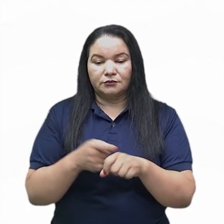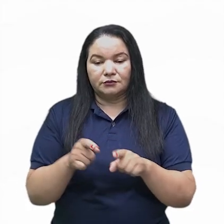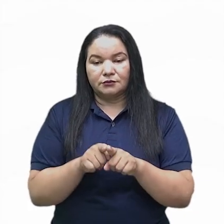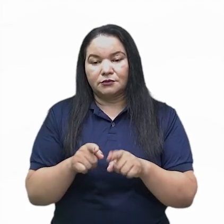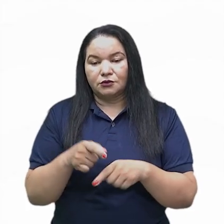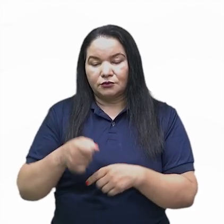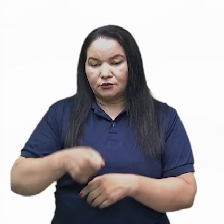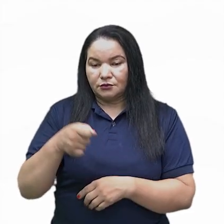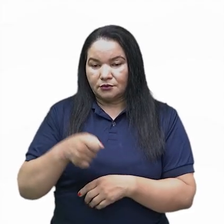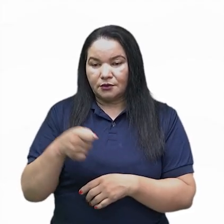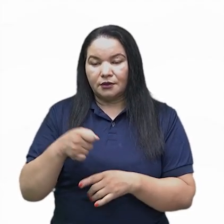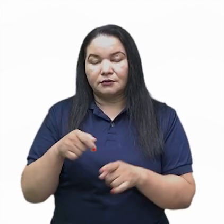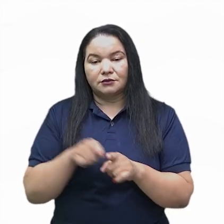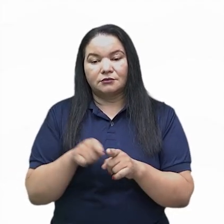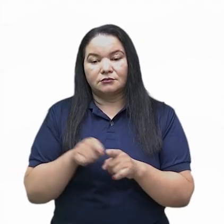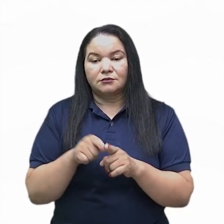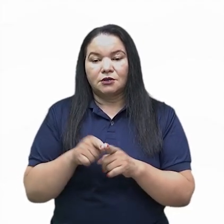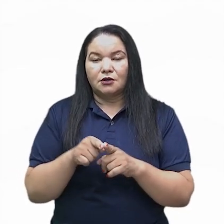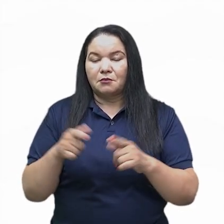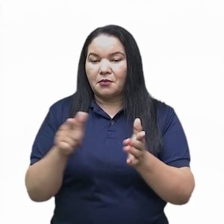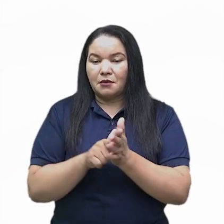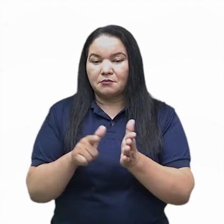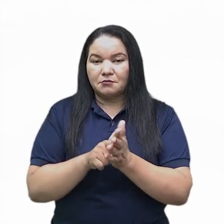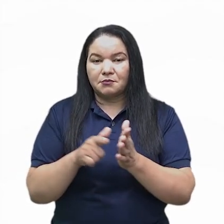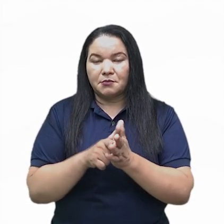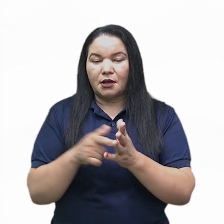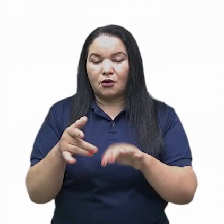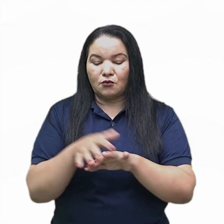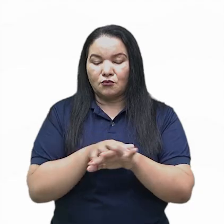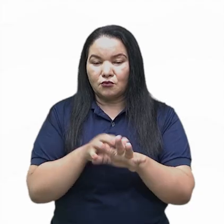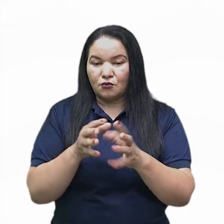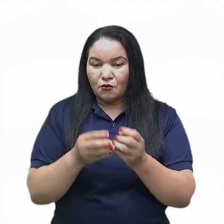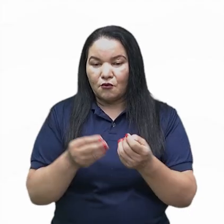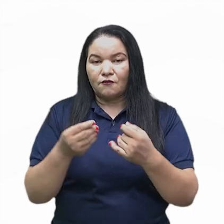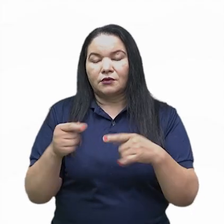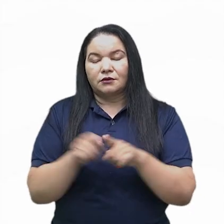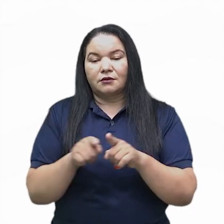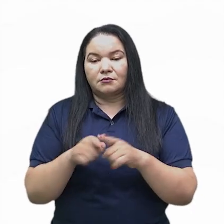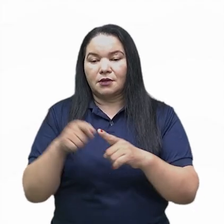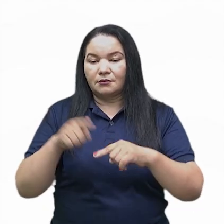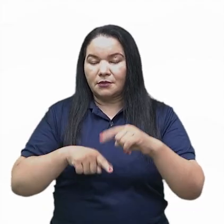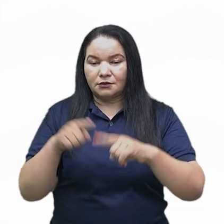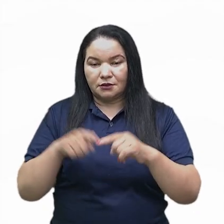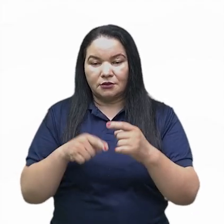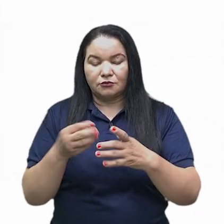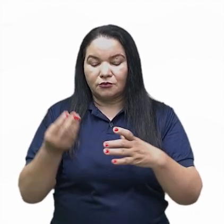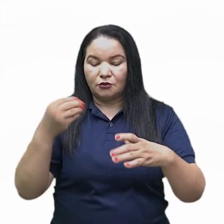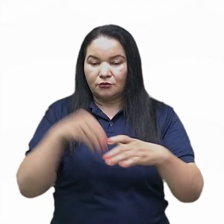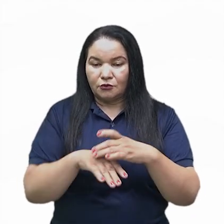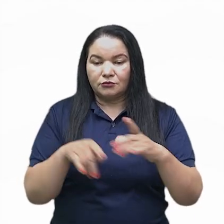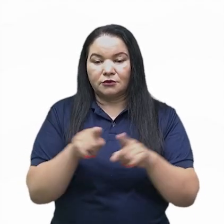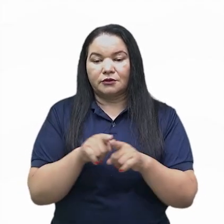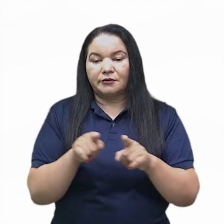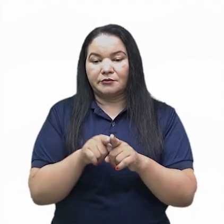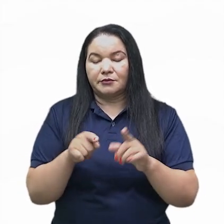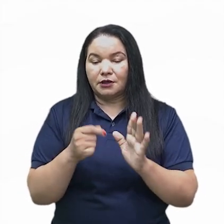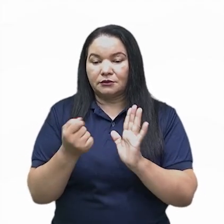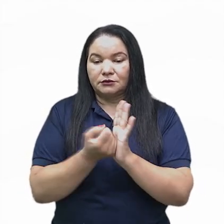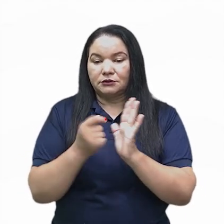para acondicionamento de papéis, luvas e outros materiais não perfurantes, e aí esse saco já vem com a identificação,